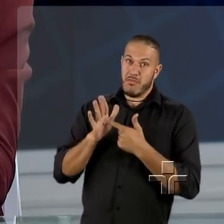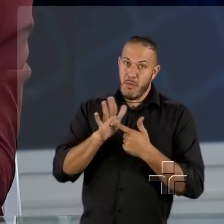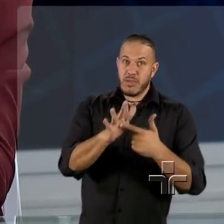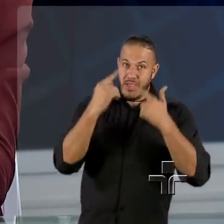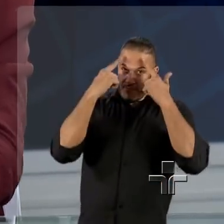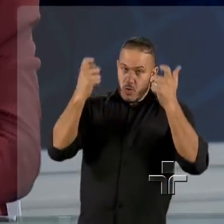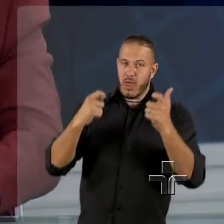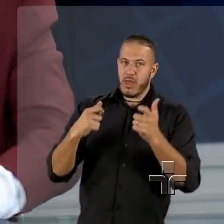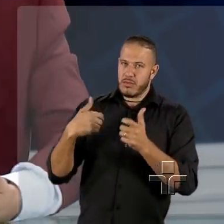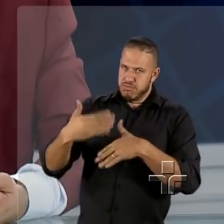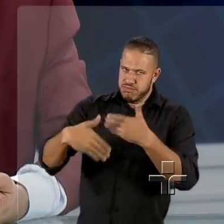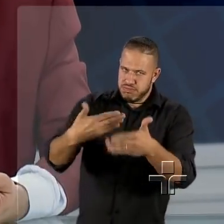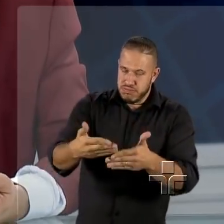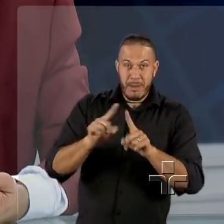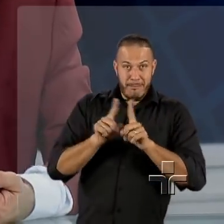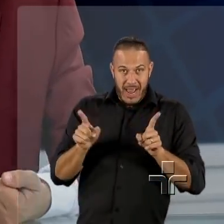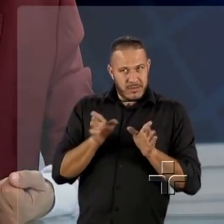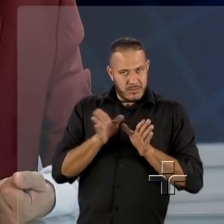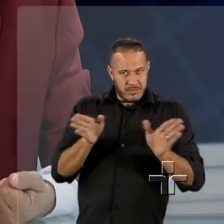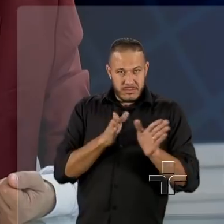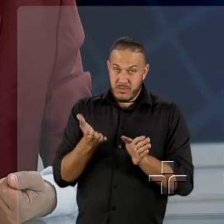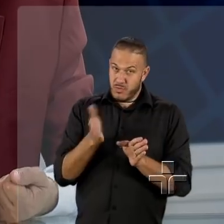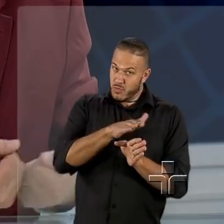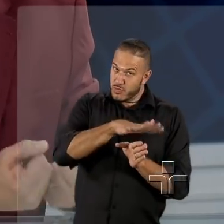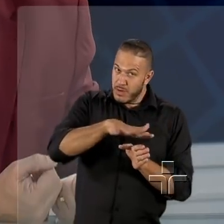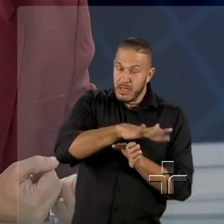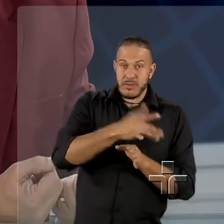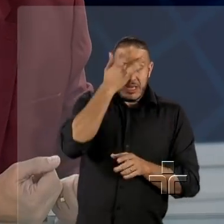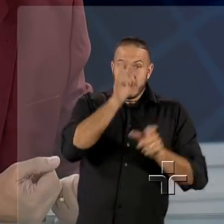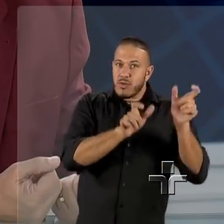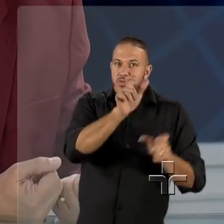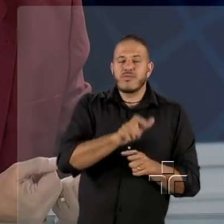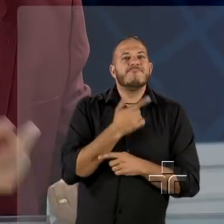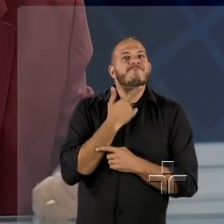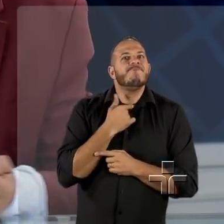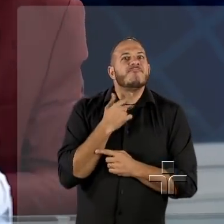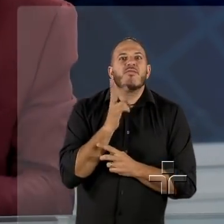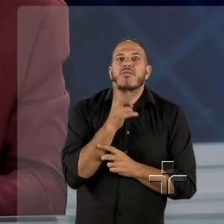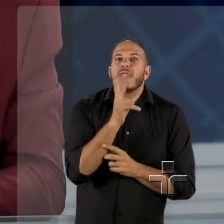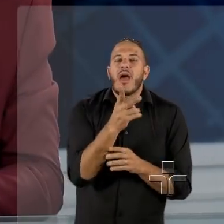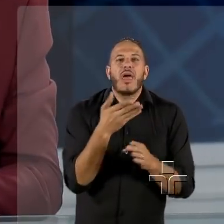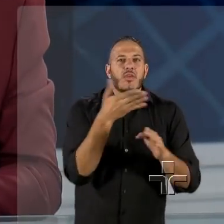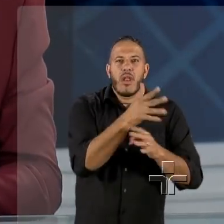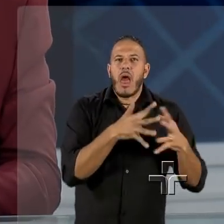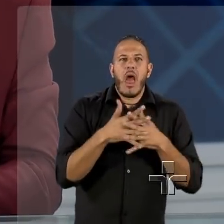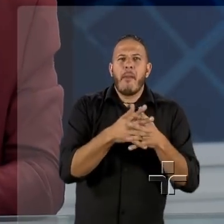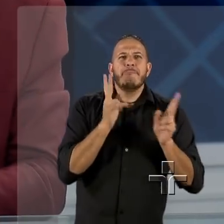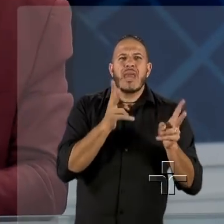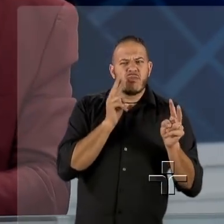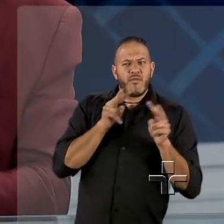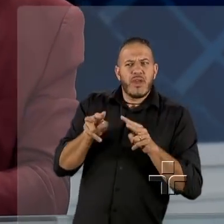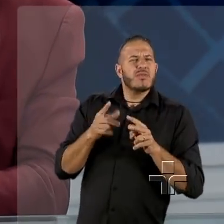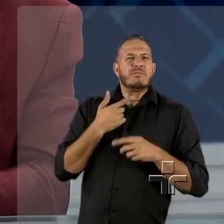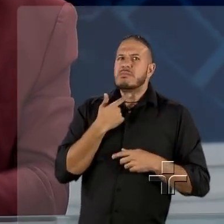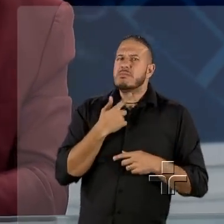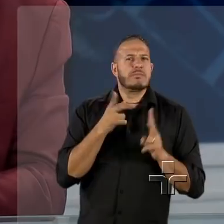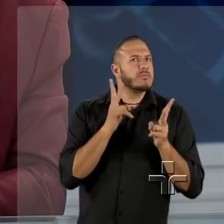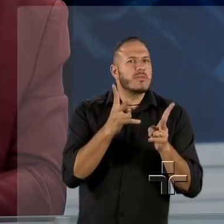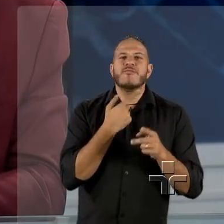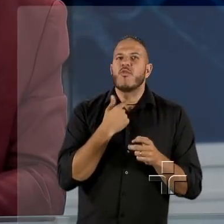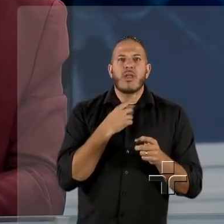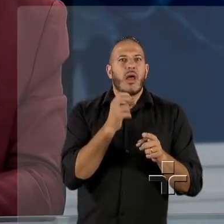Quer dizer, as pessoas tentam ir para os Estados Unidos e correr todos esses riscos porque, no entendimento delas, vale a pena. Elas estão num lugar